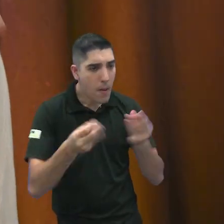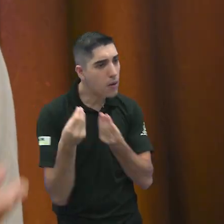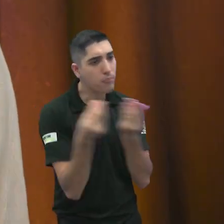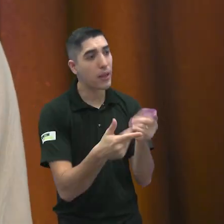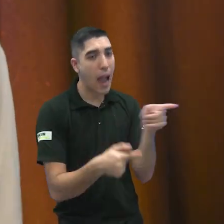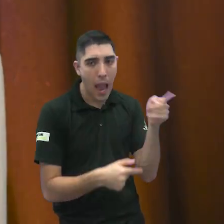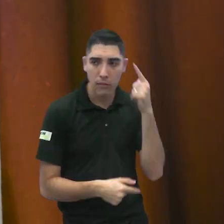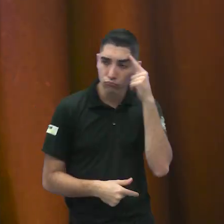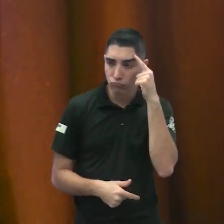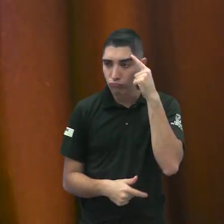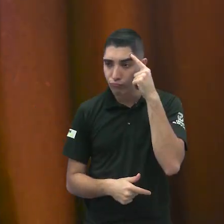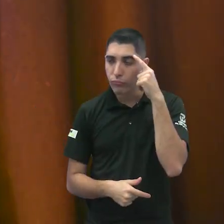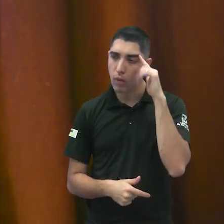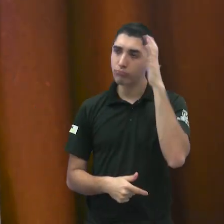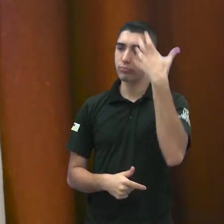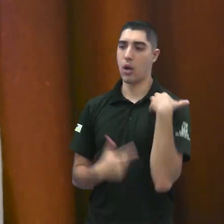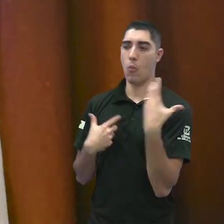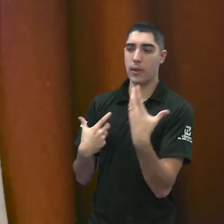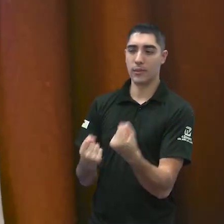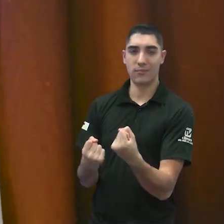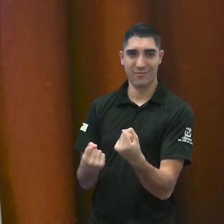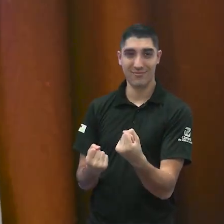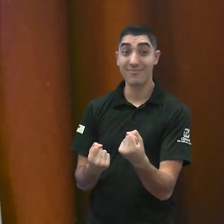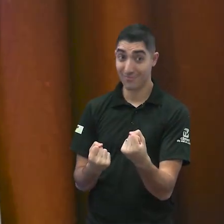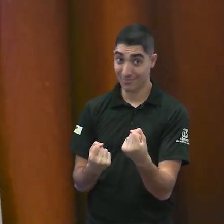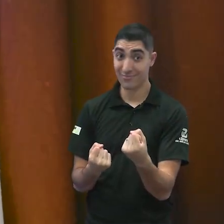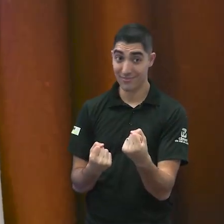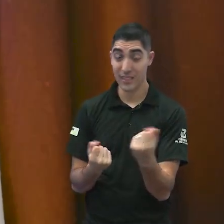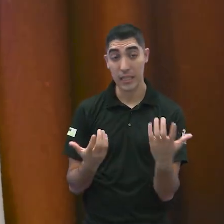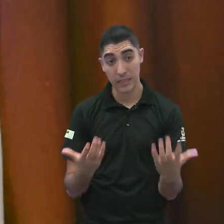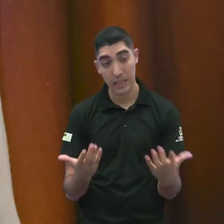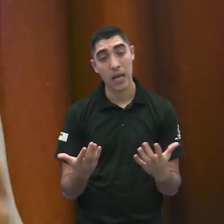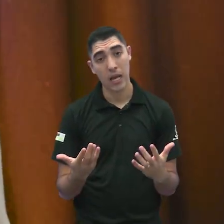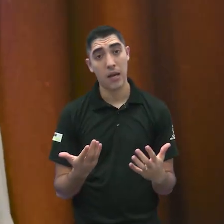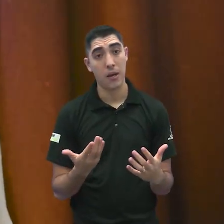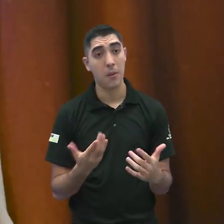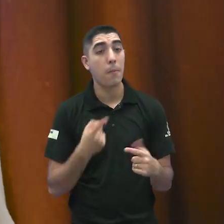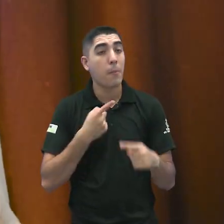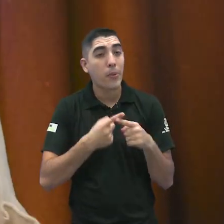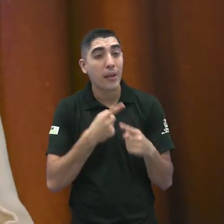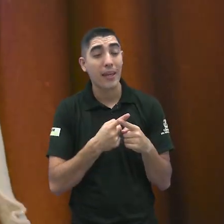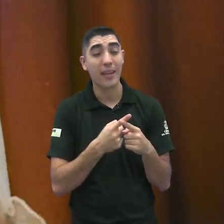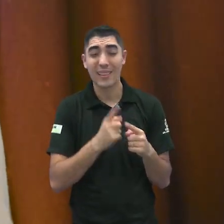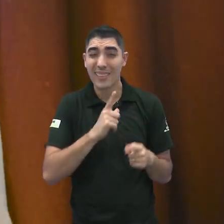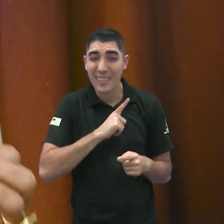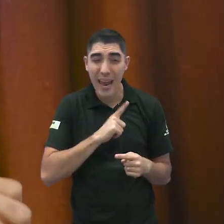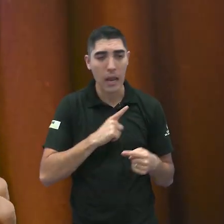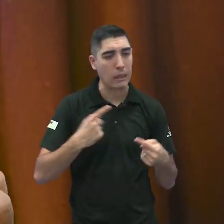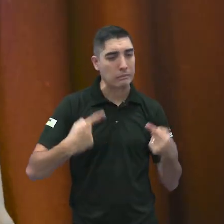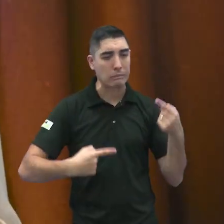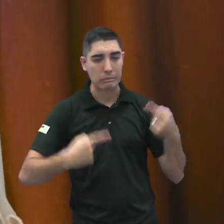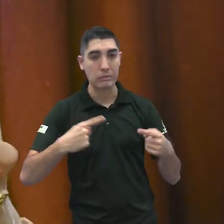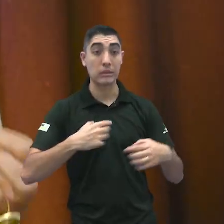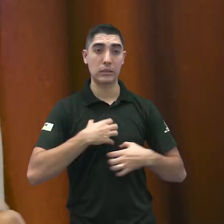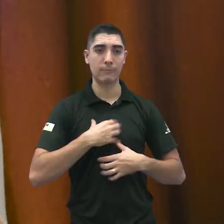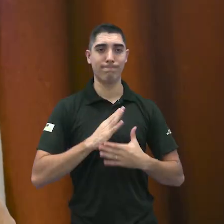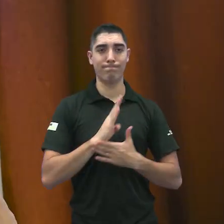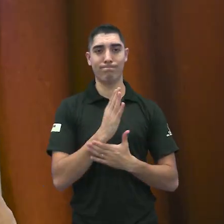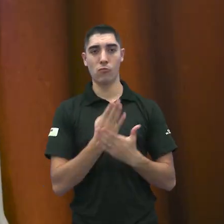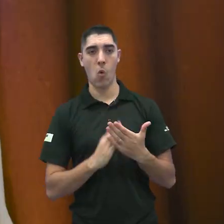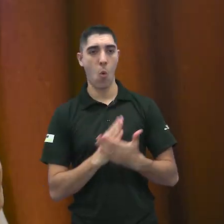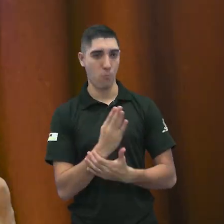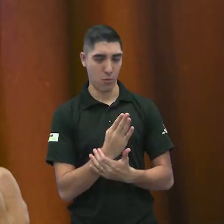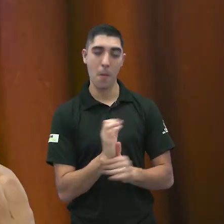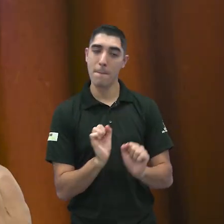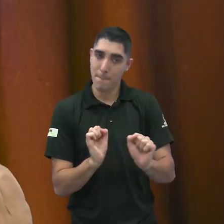conseguir convencer o D nessa negociação. Então, porque, assim, gera um conflito, gera um